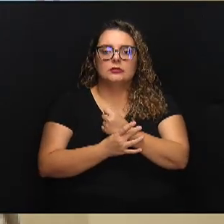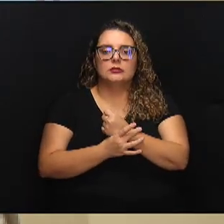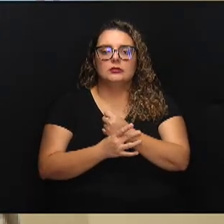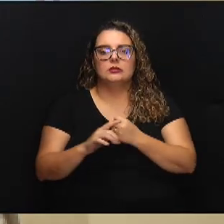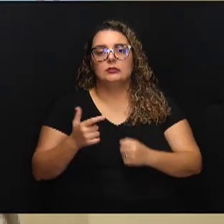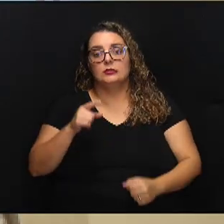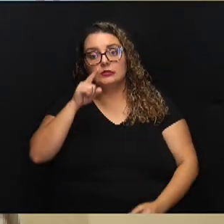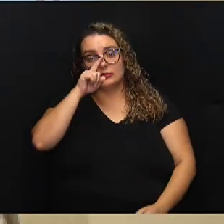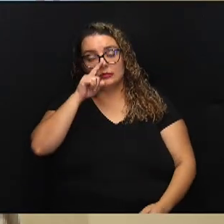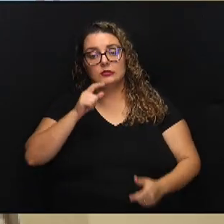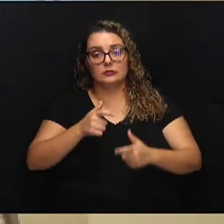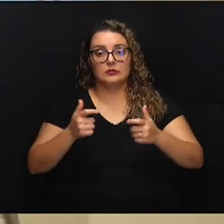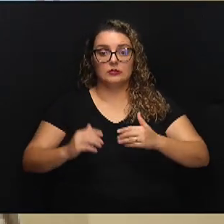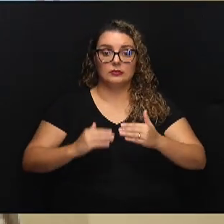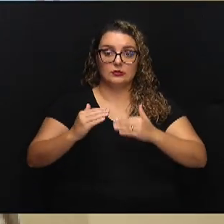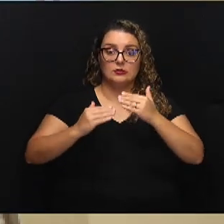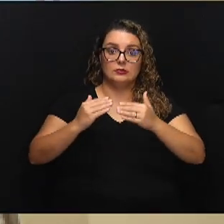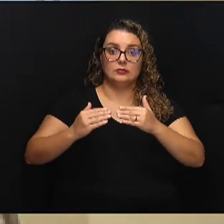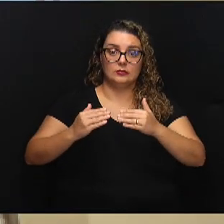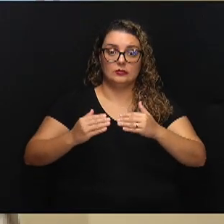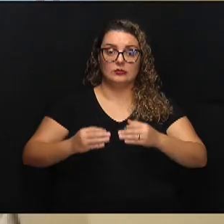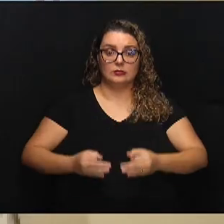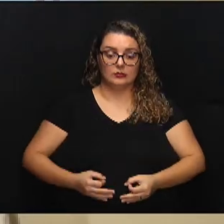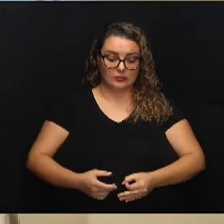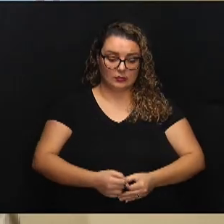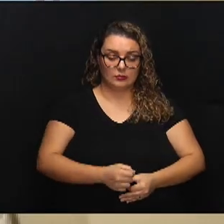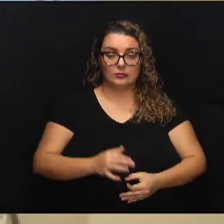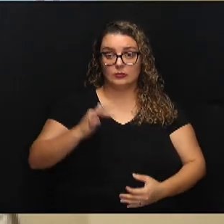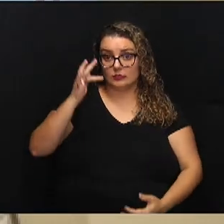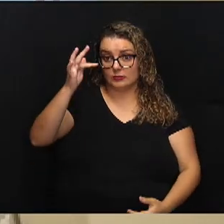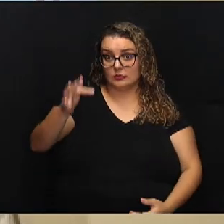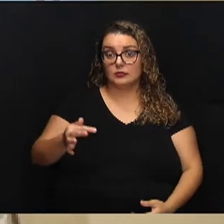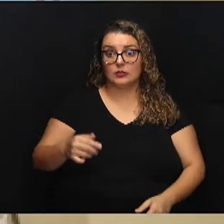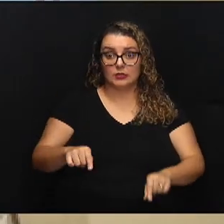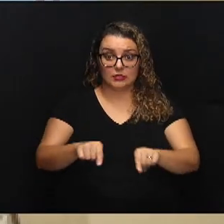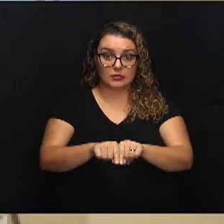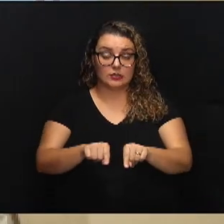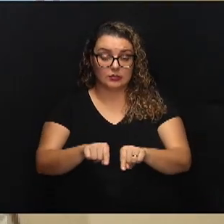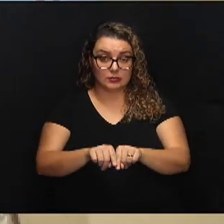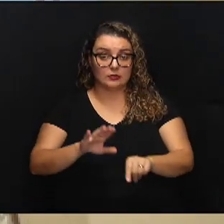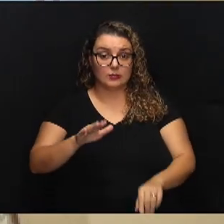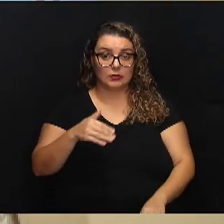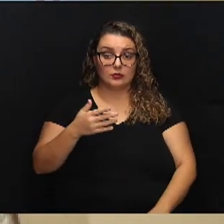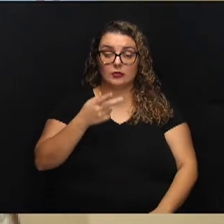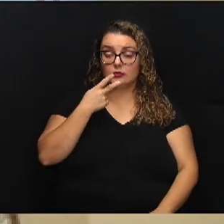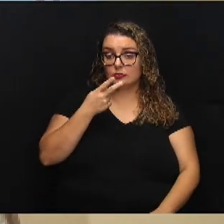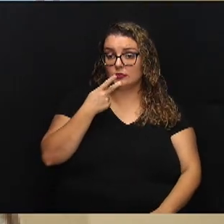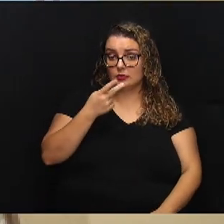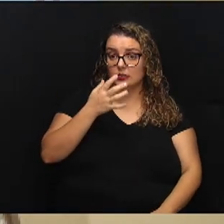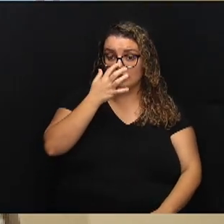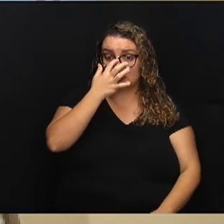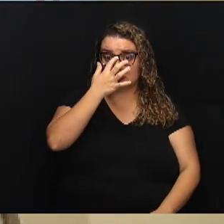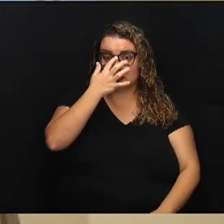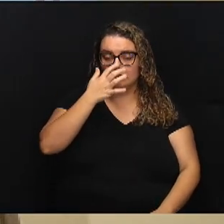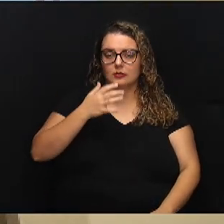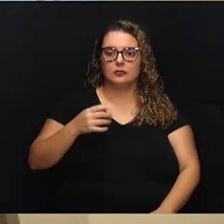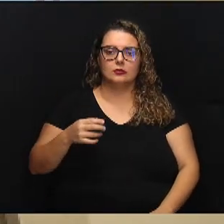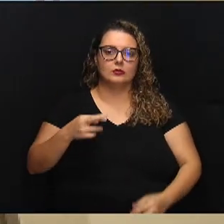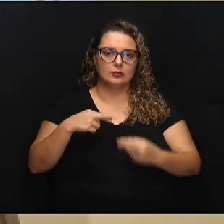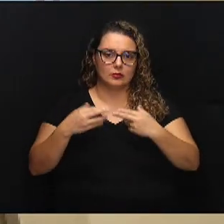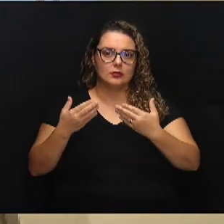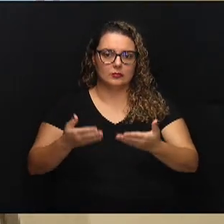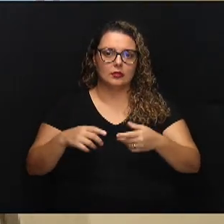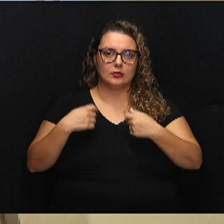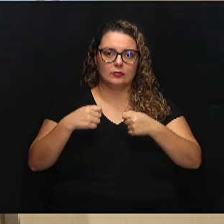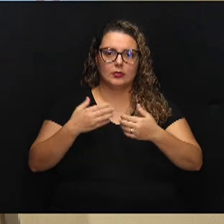tem um risco maior de desenvolver um câncer no ovário no futuro. Inclusive, quando a gente fala disso, eu também